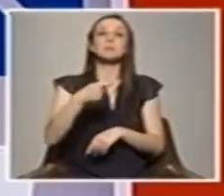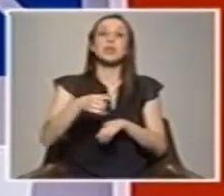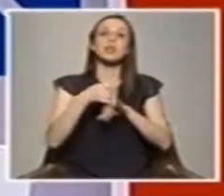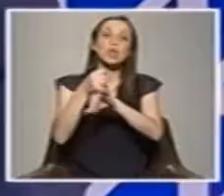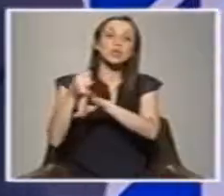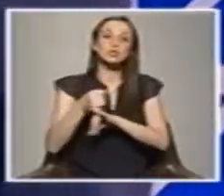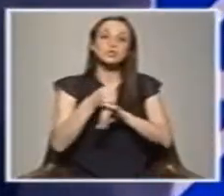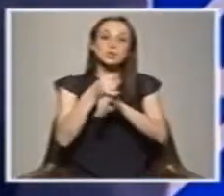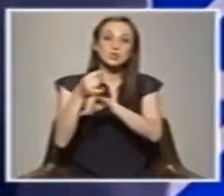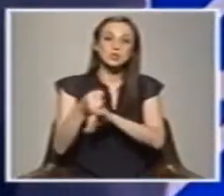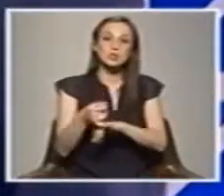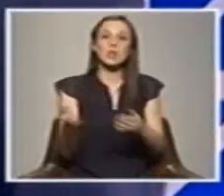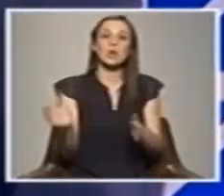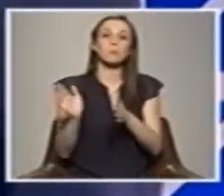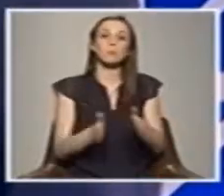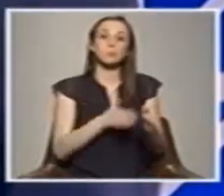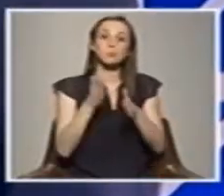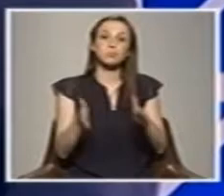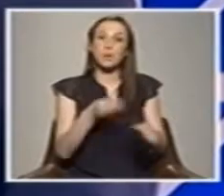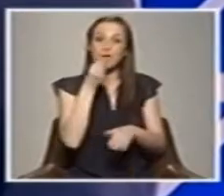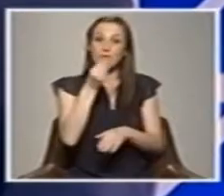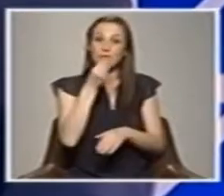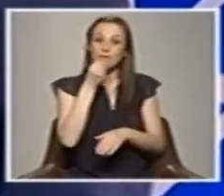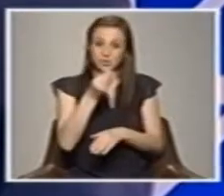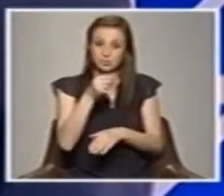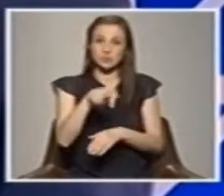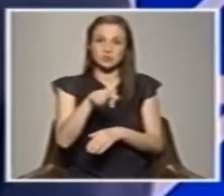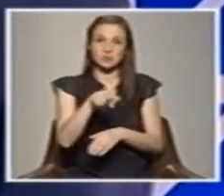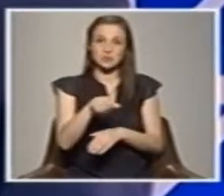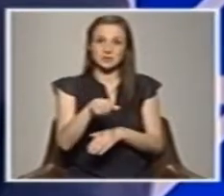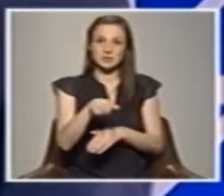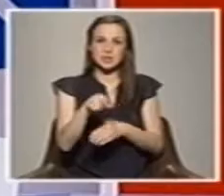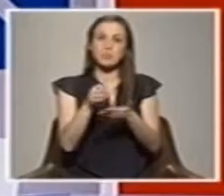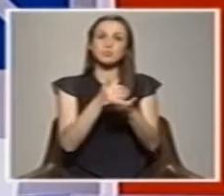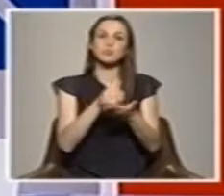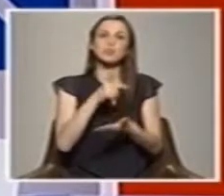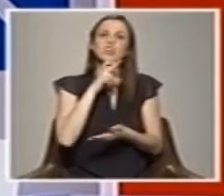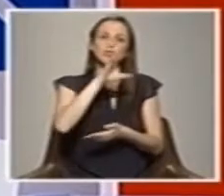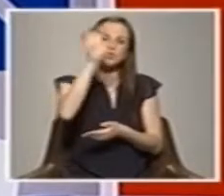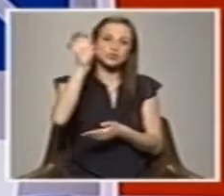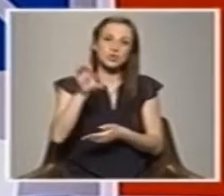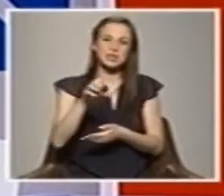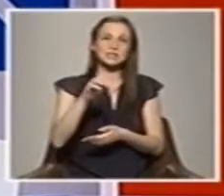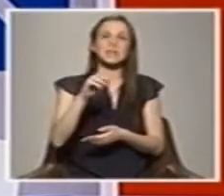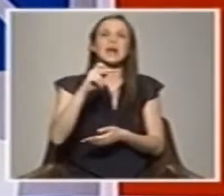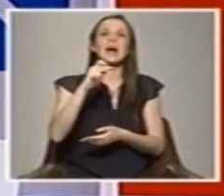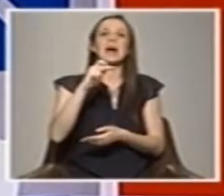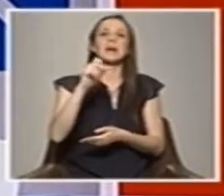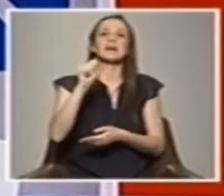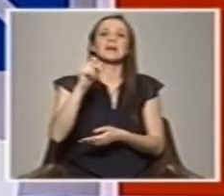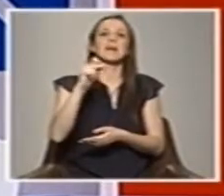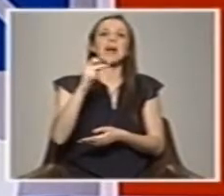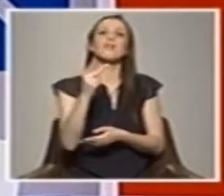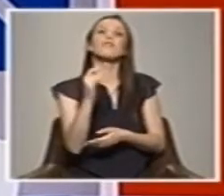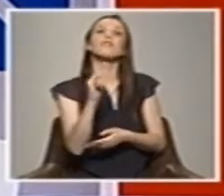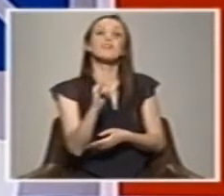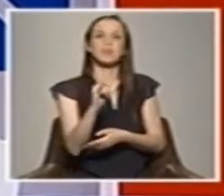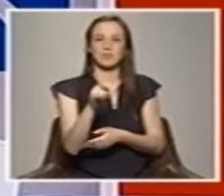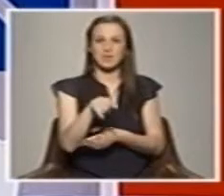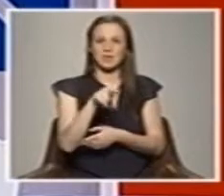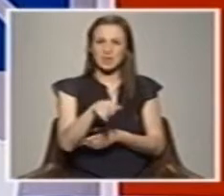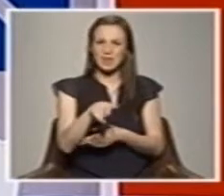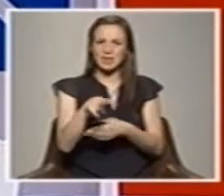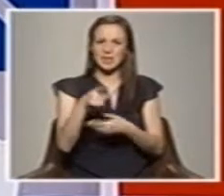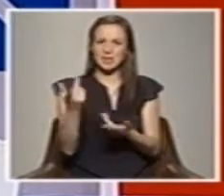Promoção da Gastronomia e Vinhos, Produtos Regionais e Biodiversidade, a AGAVI. E a AGAVI também se preocupa com esta questão e tem um manifesto contra o